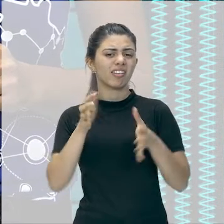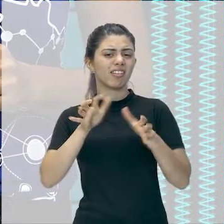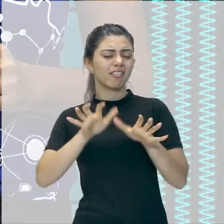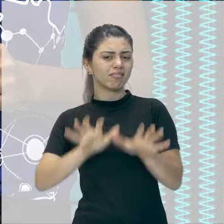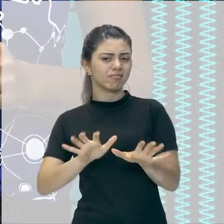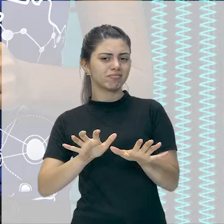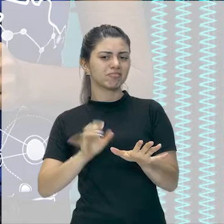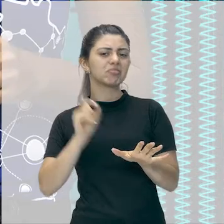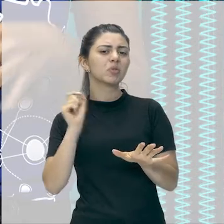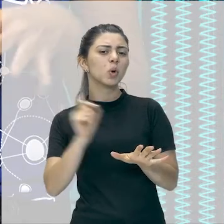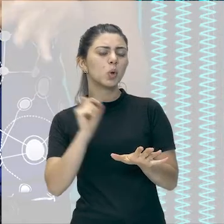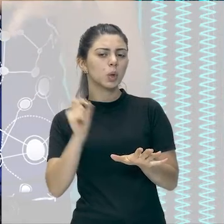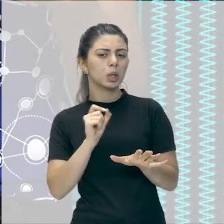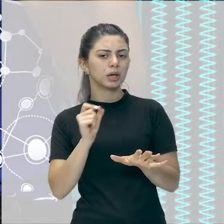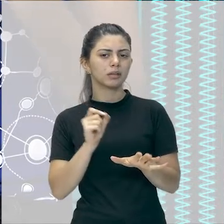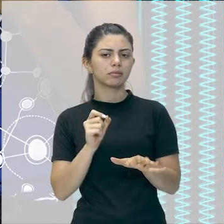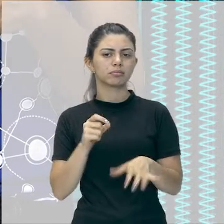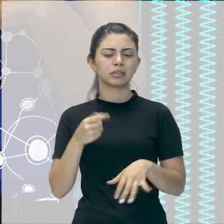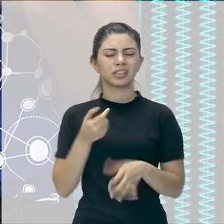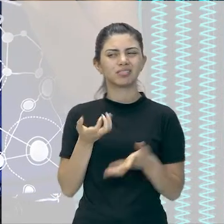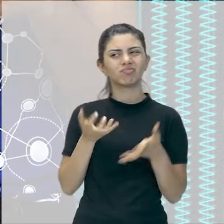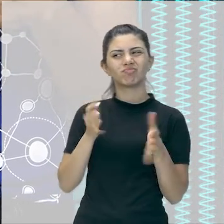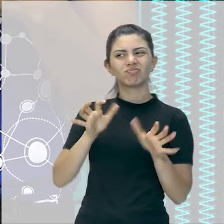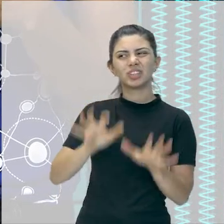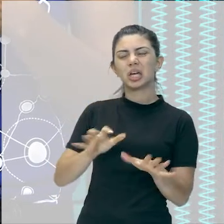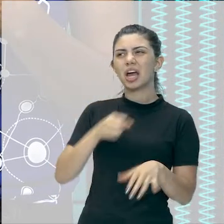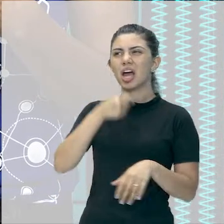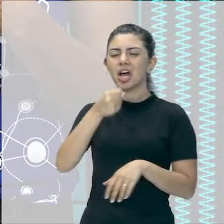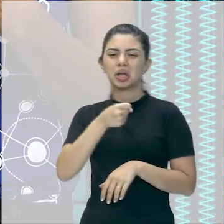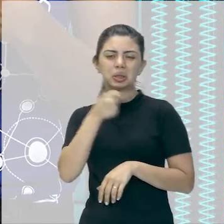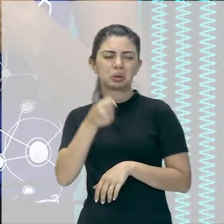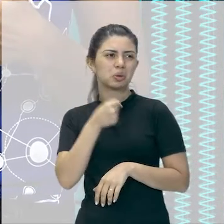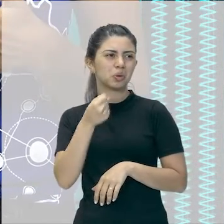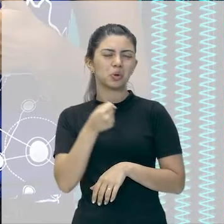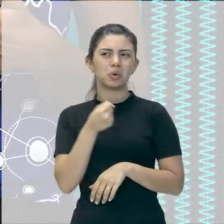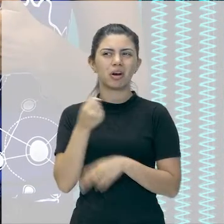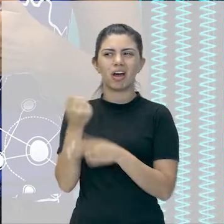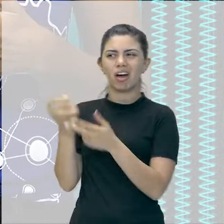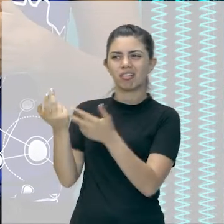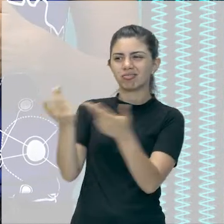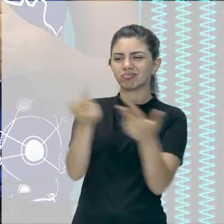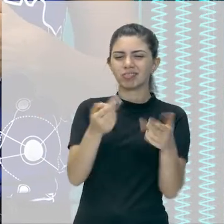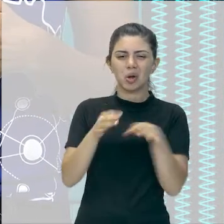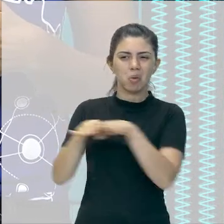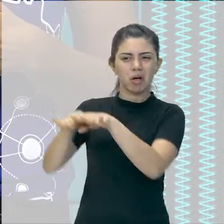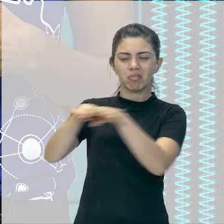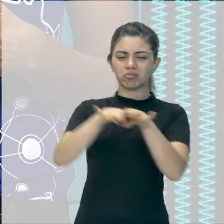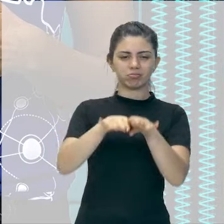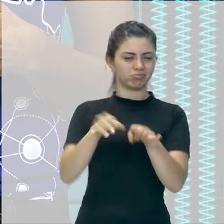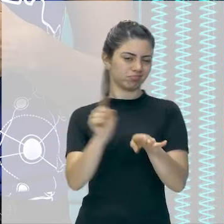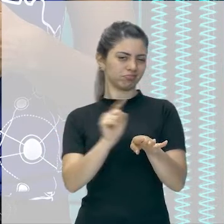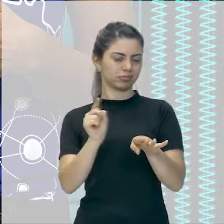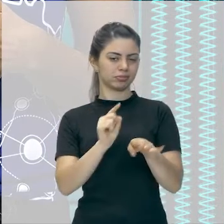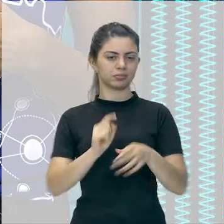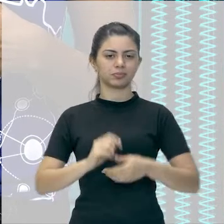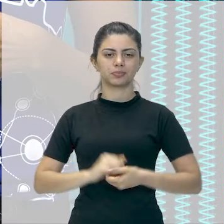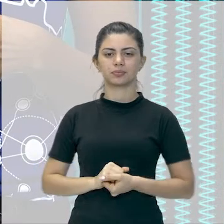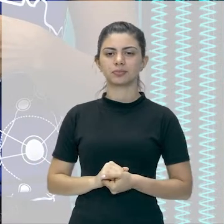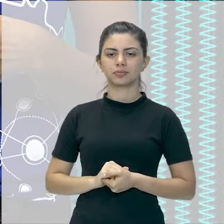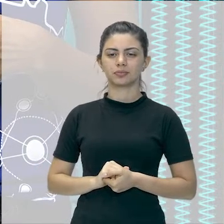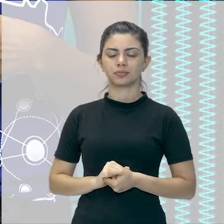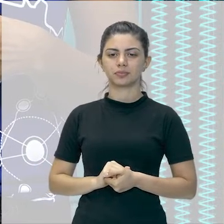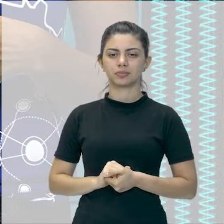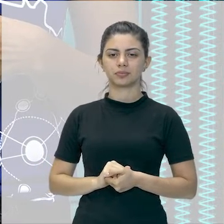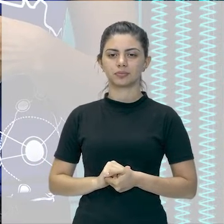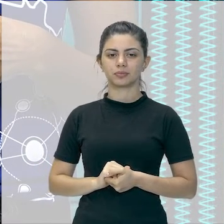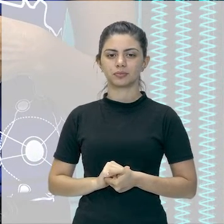verbo want. Então, ela não queria ser mais uma cantora qualquer, não é? O que ela disse que ela queria? I wanted, olha